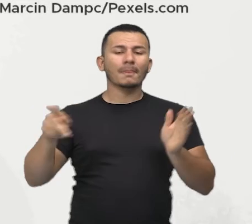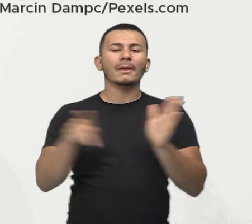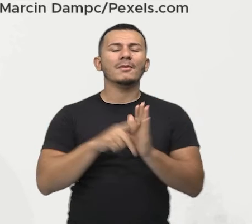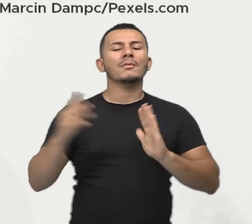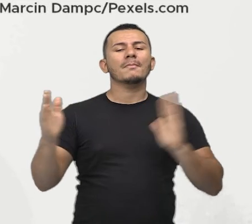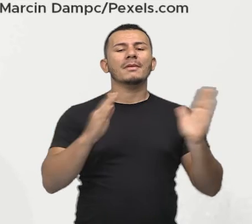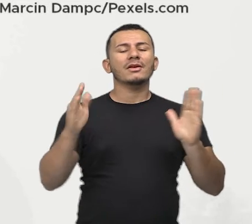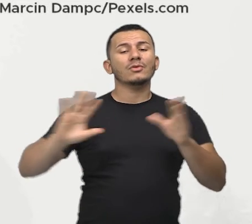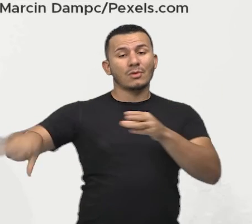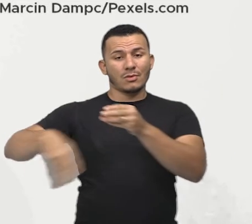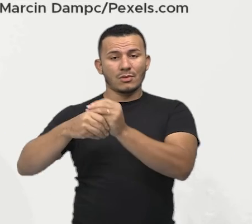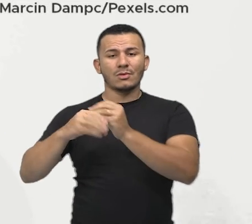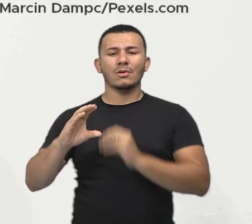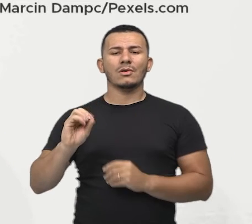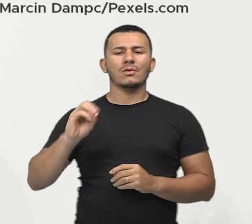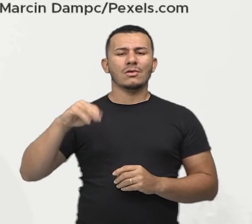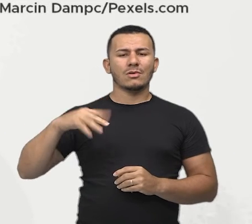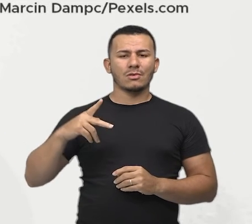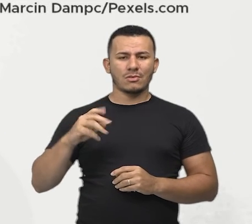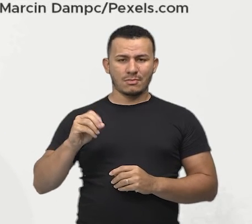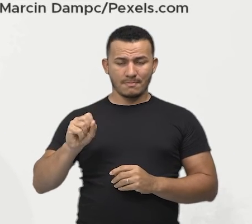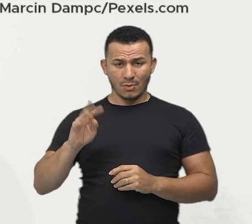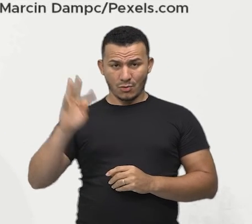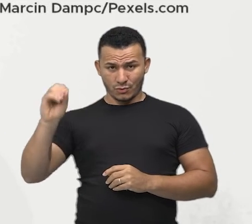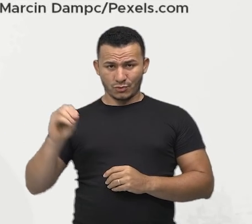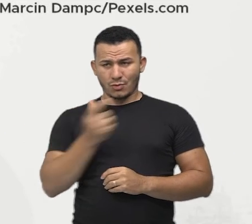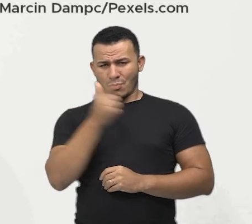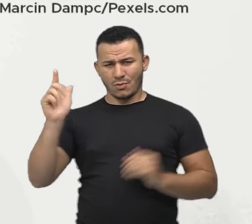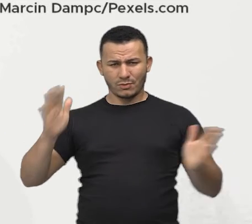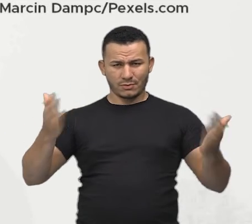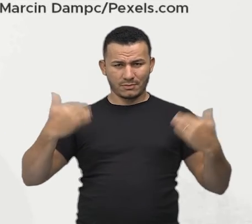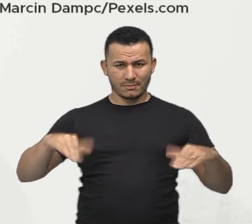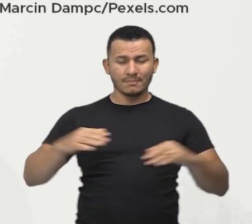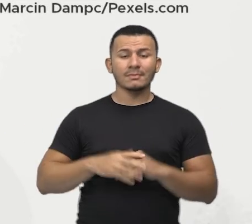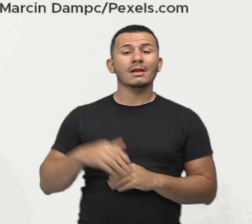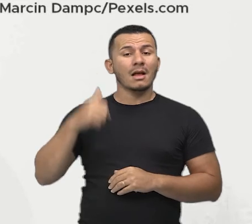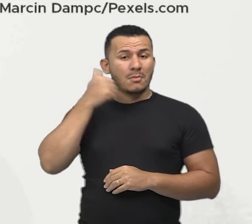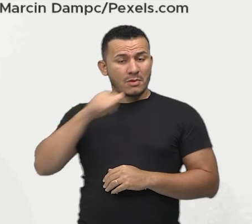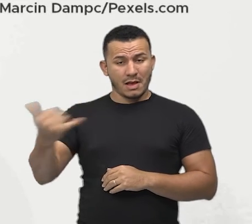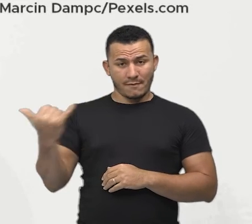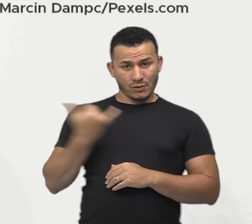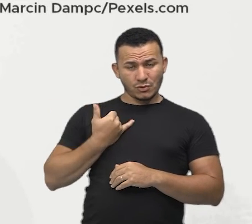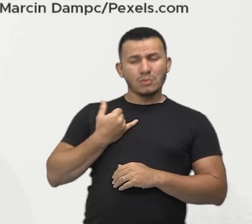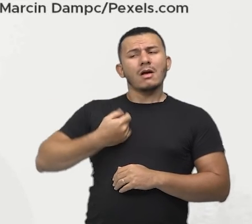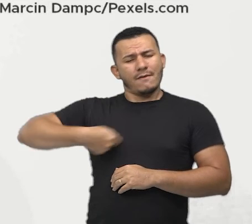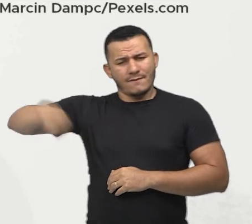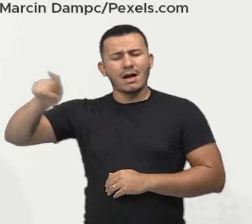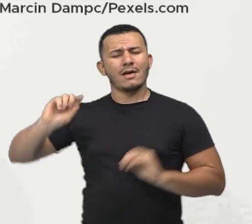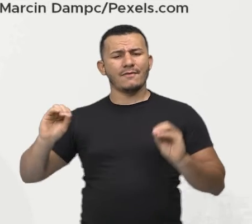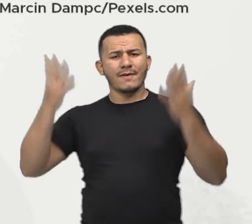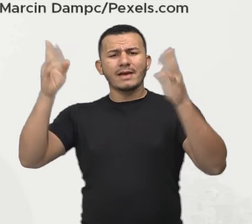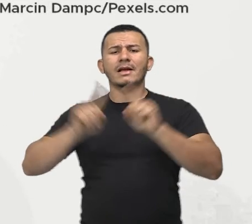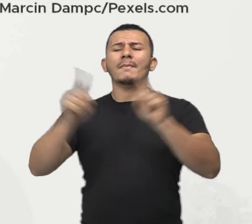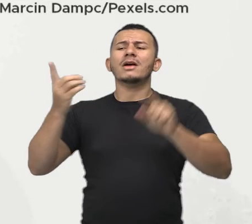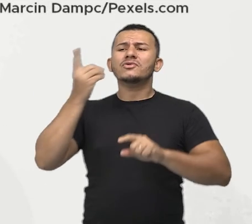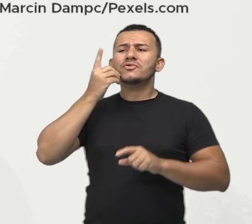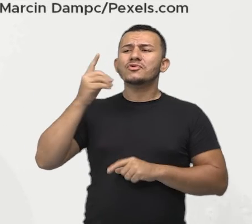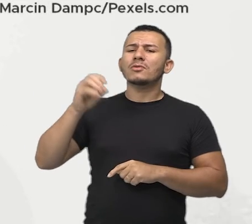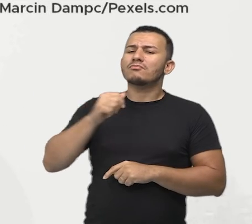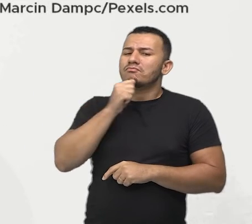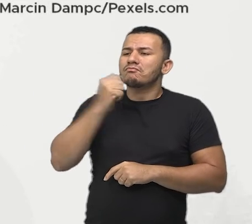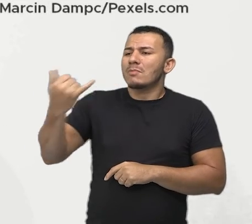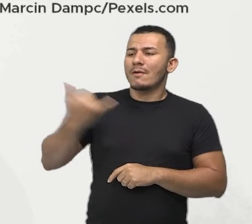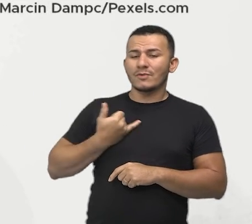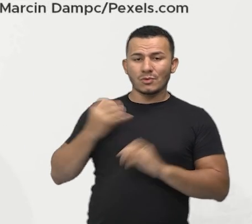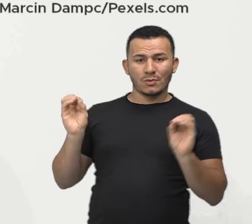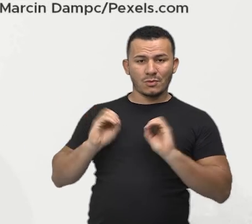eu tenho um período composto. Outro exemplo, Maria disse que irá à festa, porém não especificou o